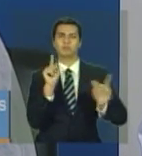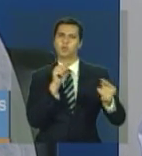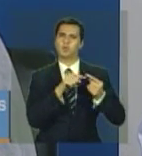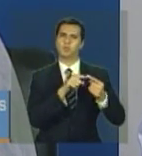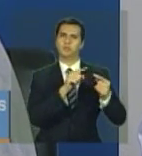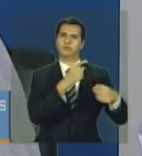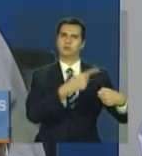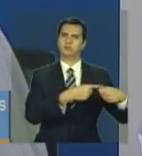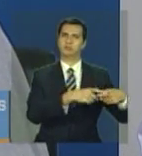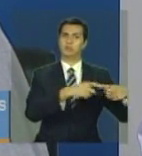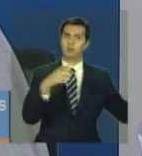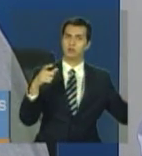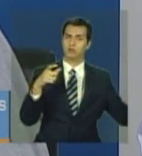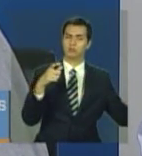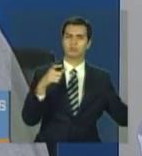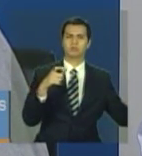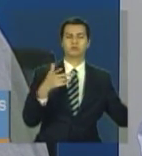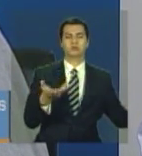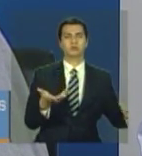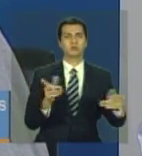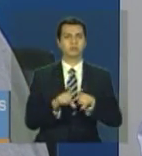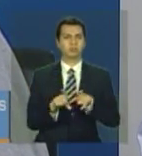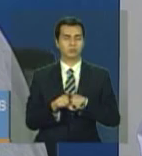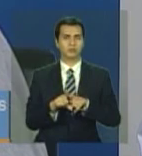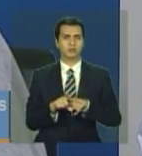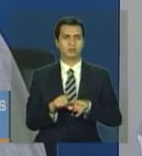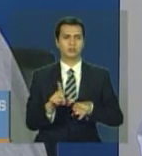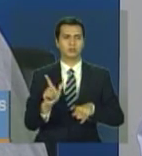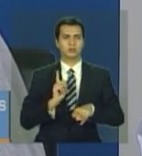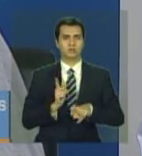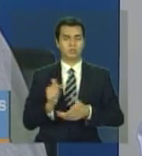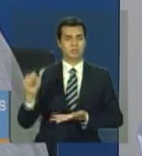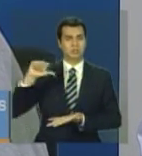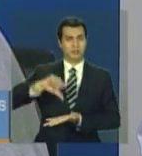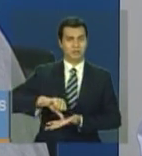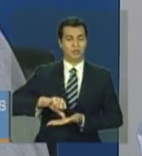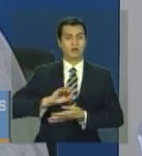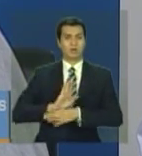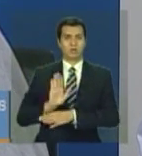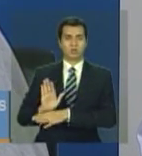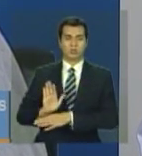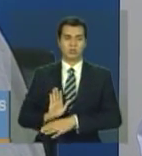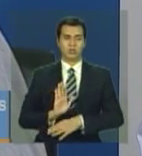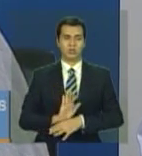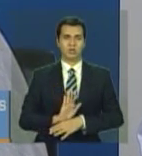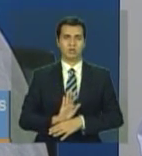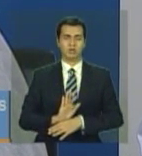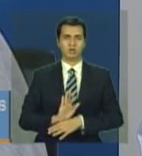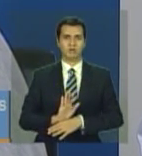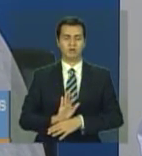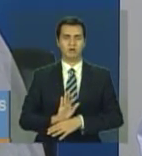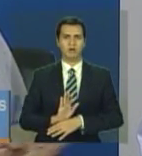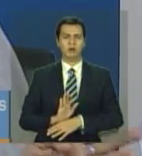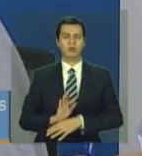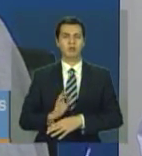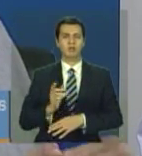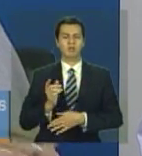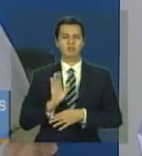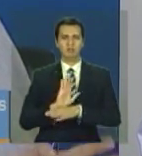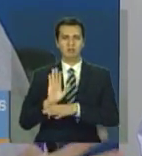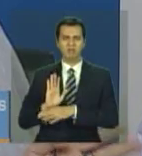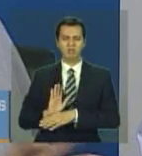maiores, acima de 100 mil habitantes. No caso das centrais de apoio e comercialização, eu não coloquei, né, no, no, na primeira pergunta, mas